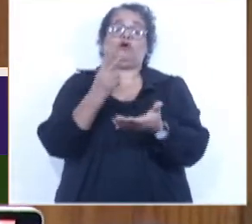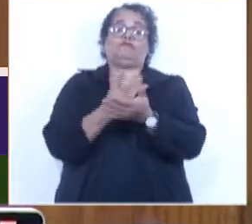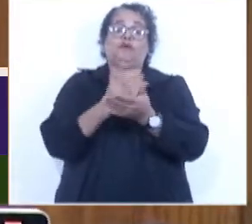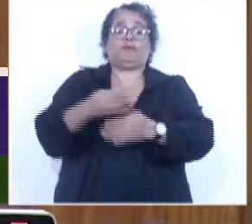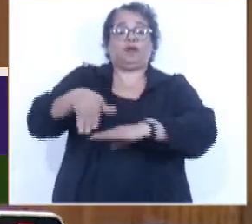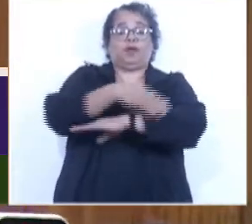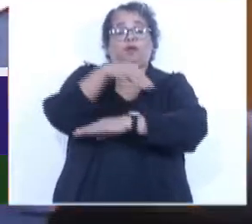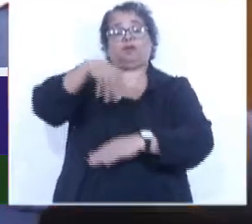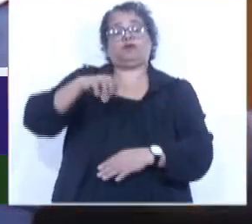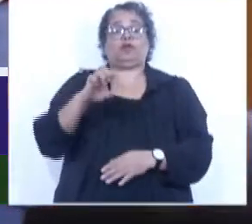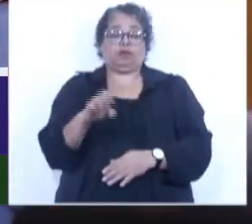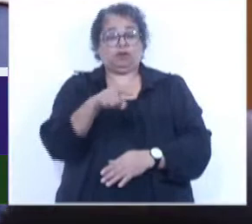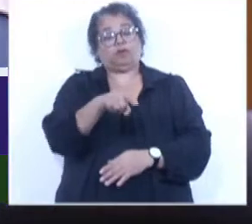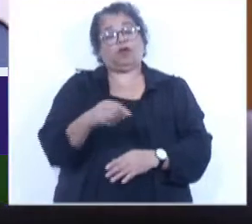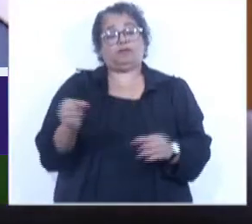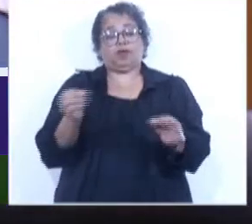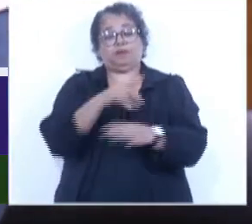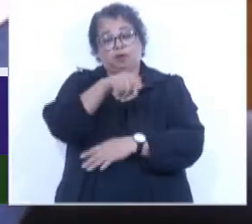abraço